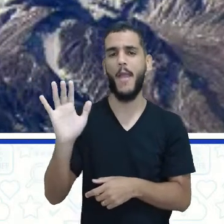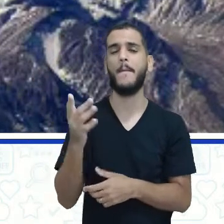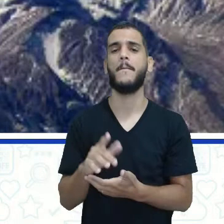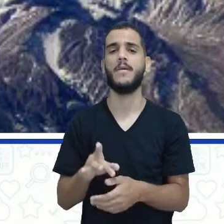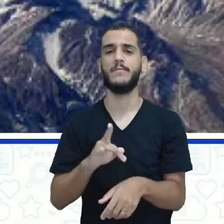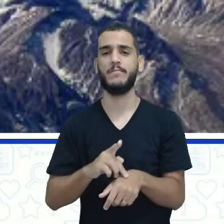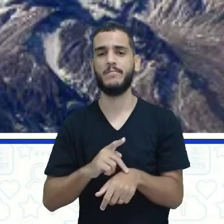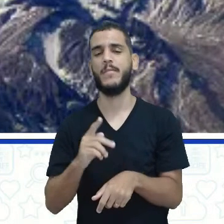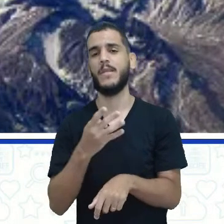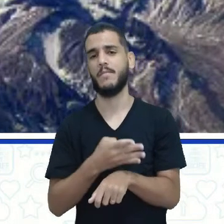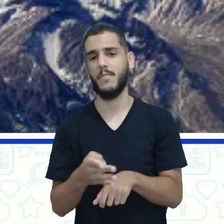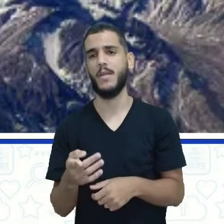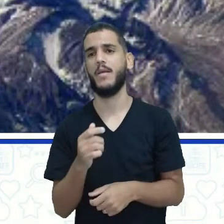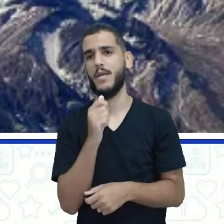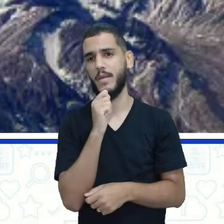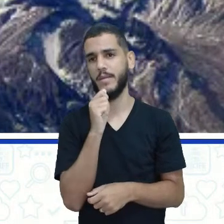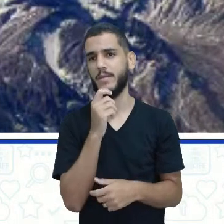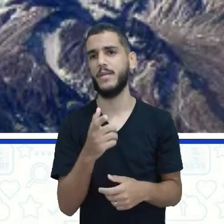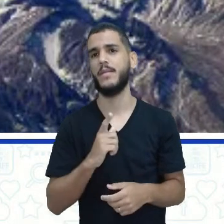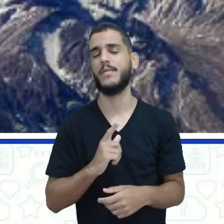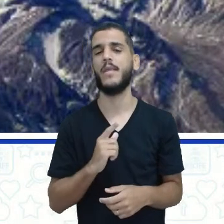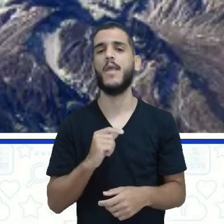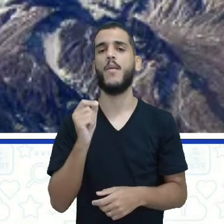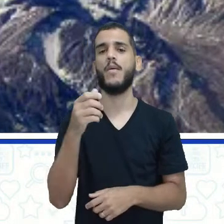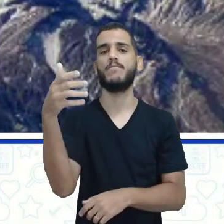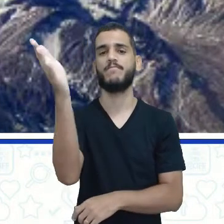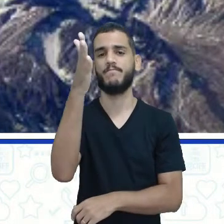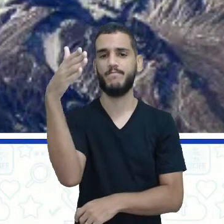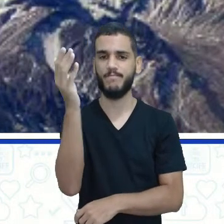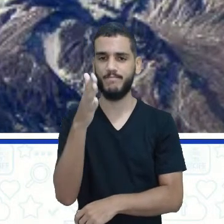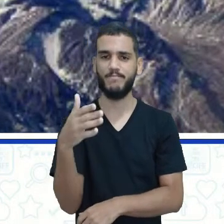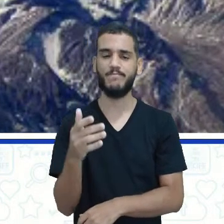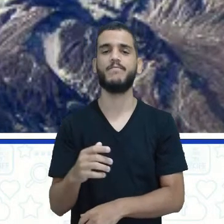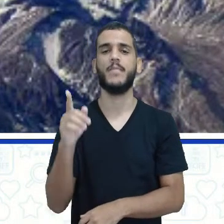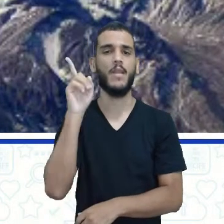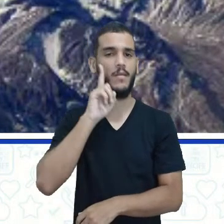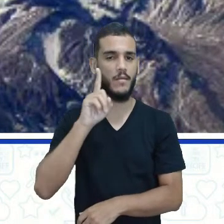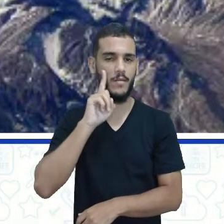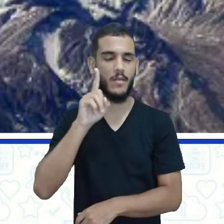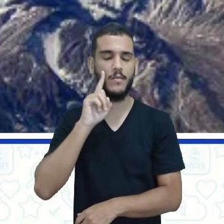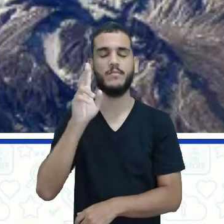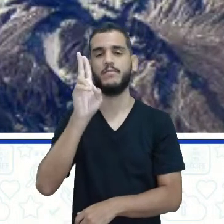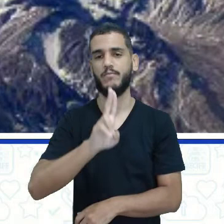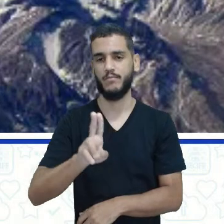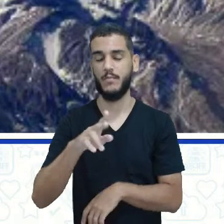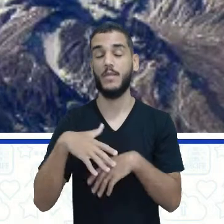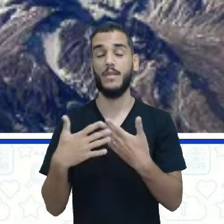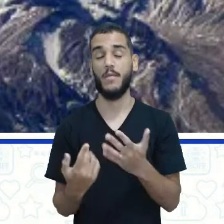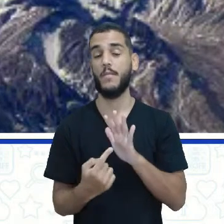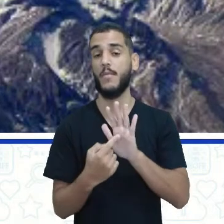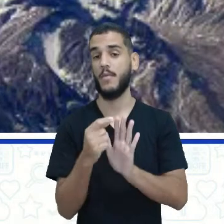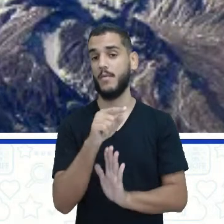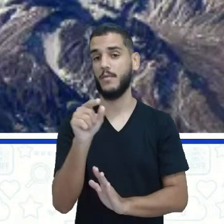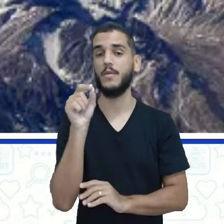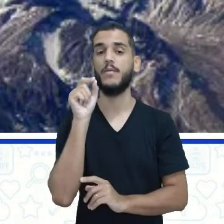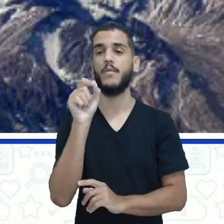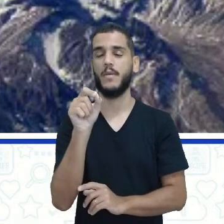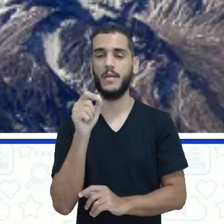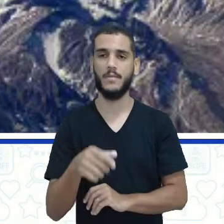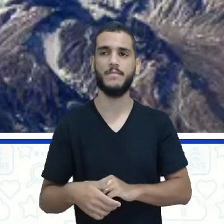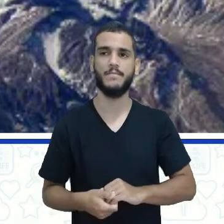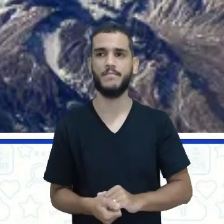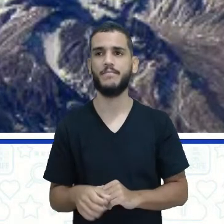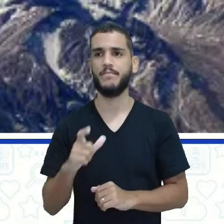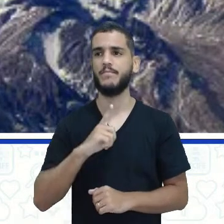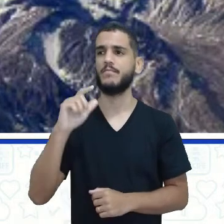ainda, né? Com a bandeira dos Estados Unidos aí na mão. E a gente está trazendo para você aí